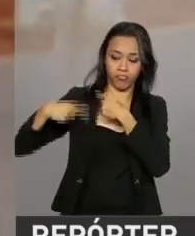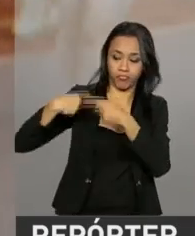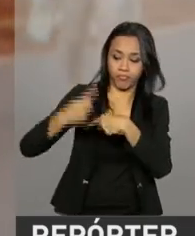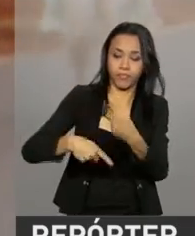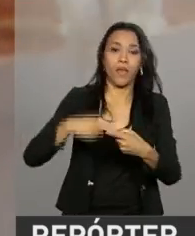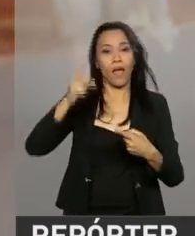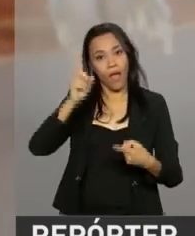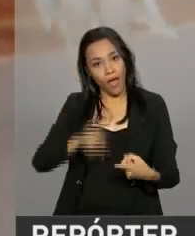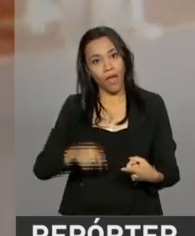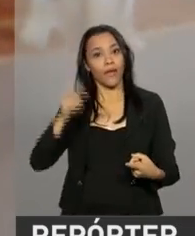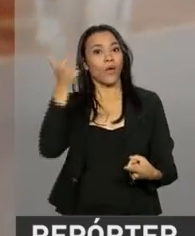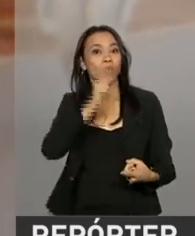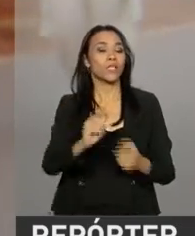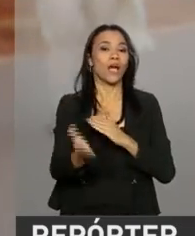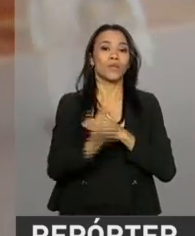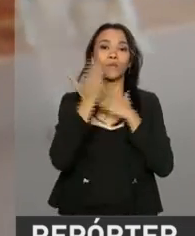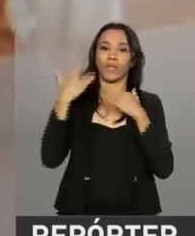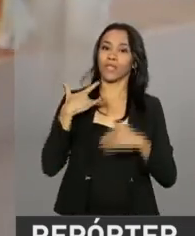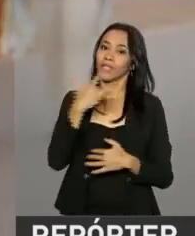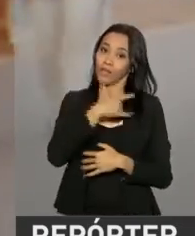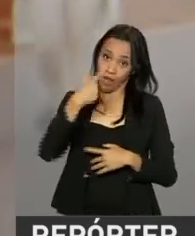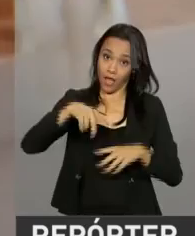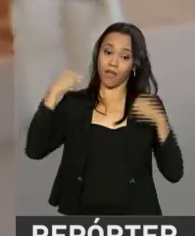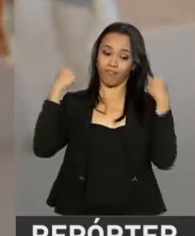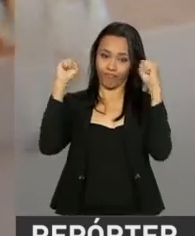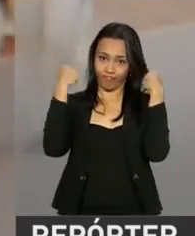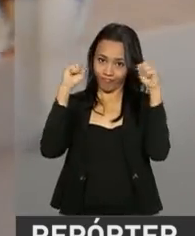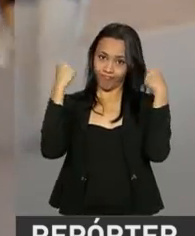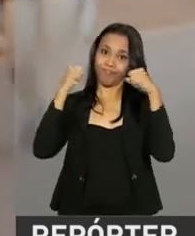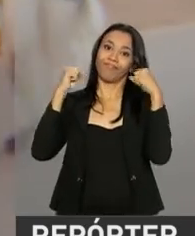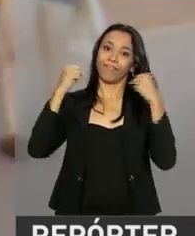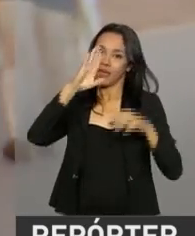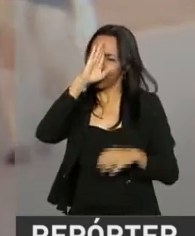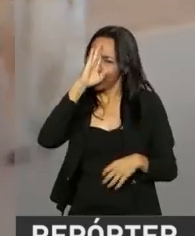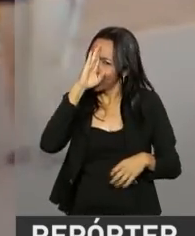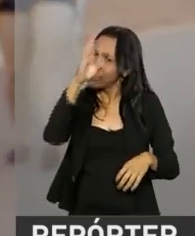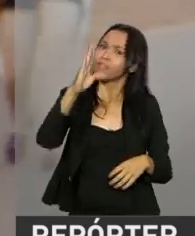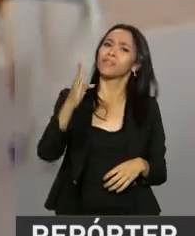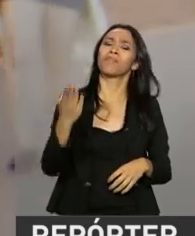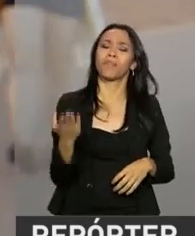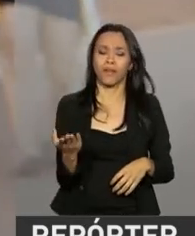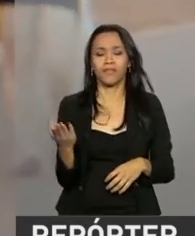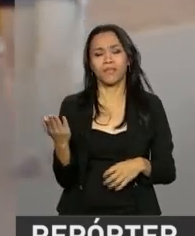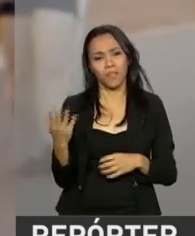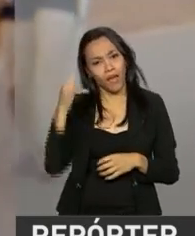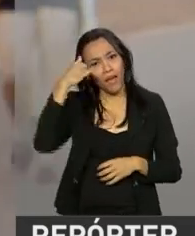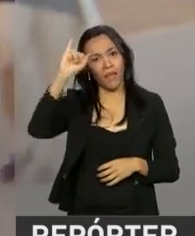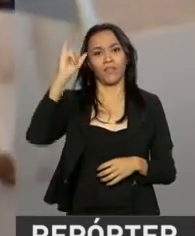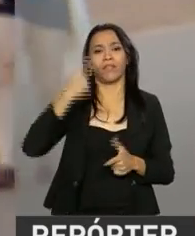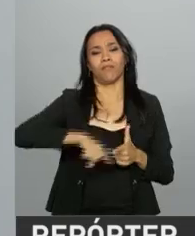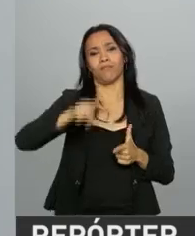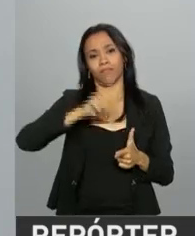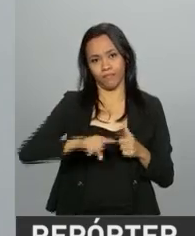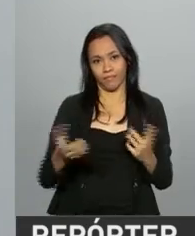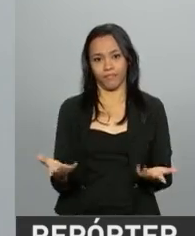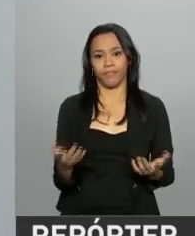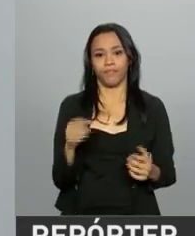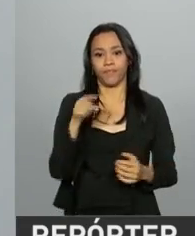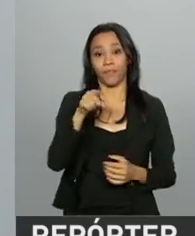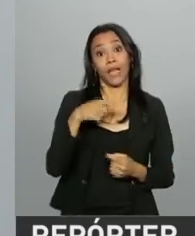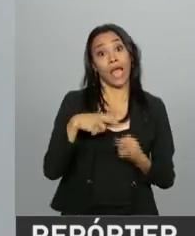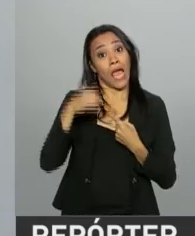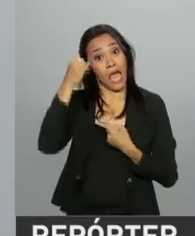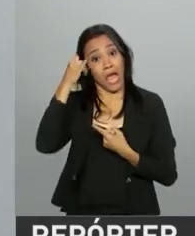a longo prazo e abandonar o sedentarismo é uma das principais medidas para evitar o problema o deixou de